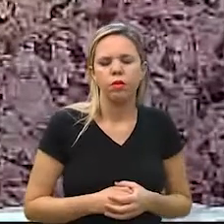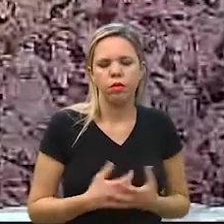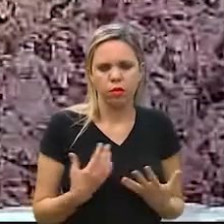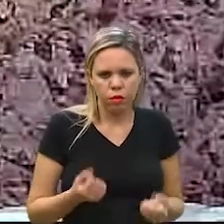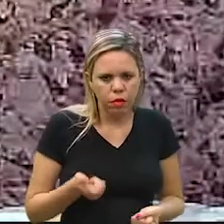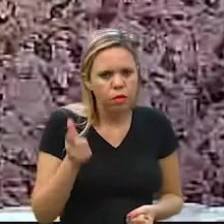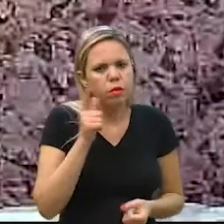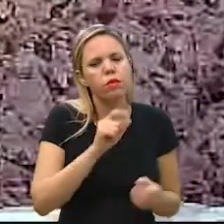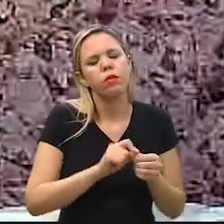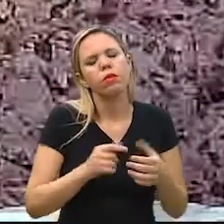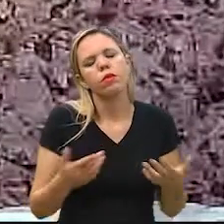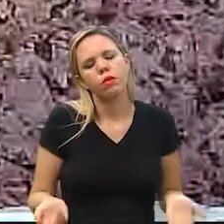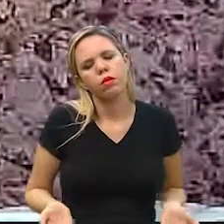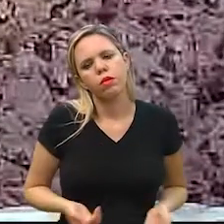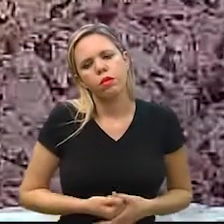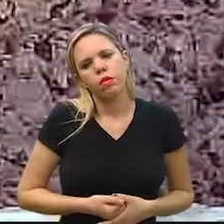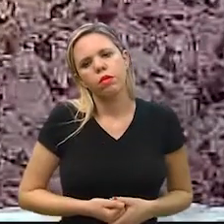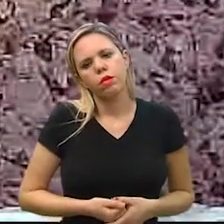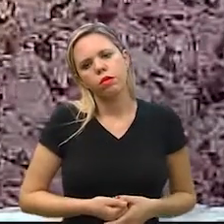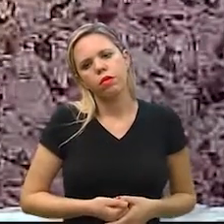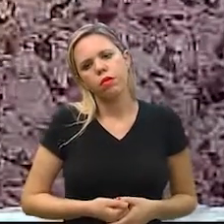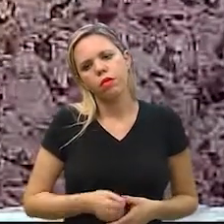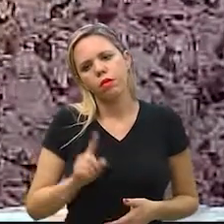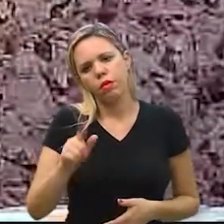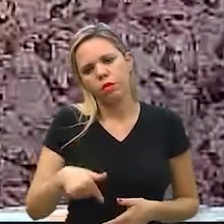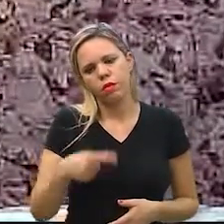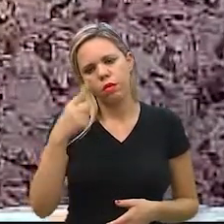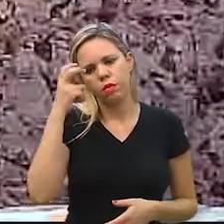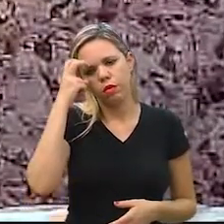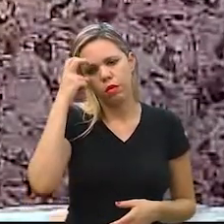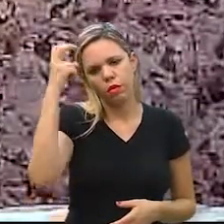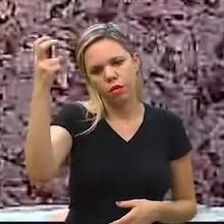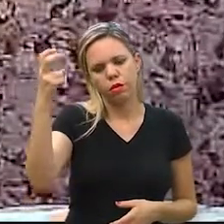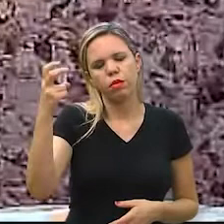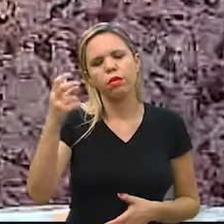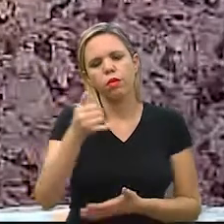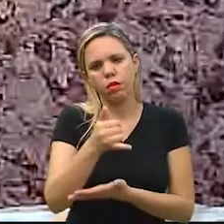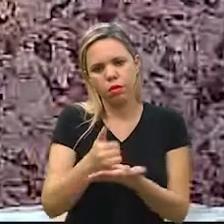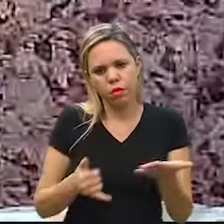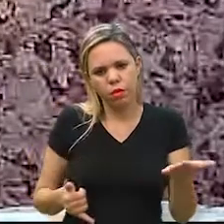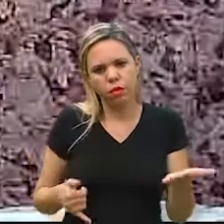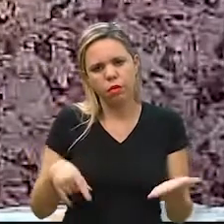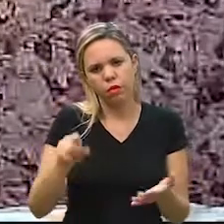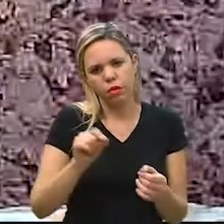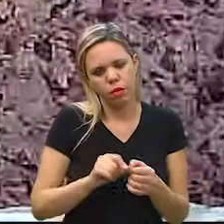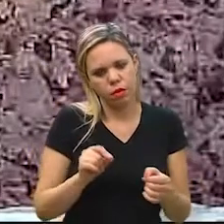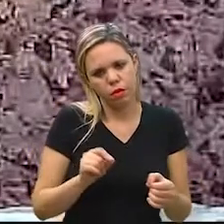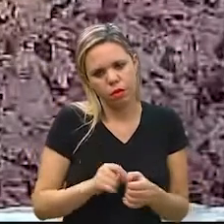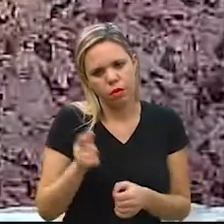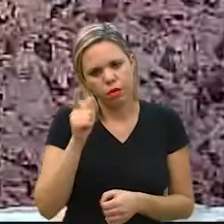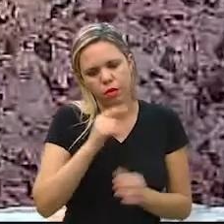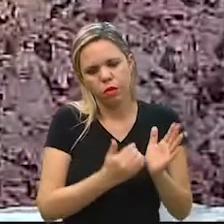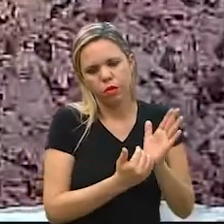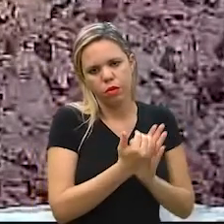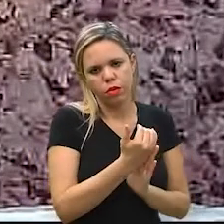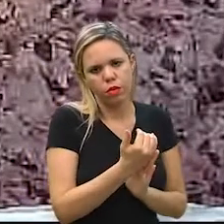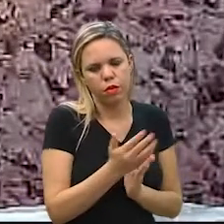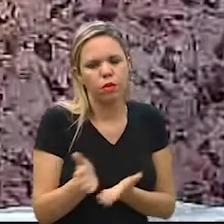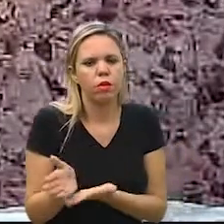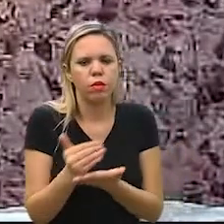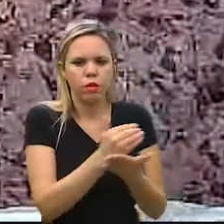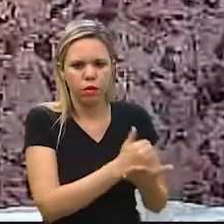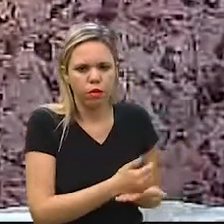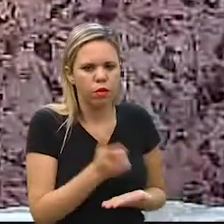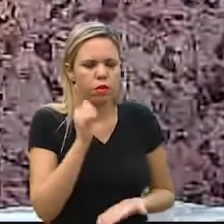vamos conseguir fazer isso. Isso se chama inteligência tributária, que é uma forma de você conseguir aumentar a